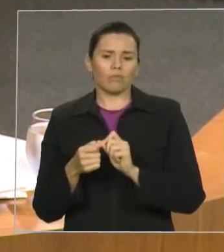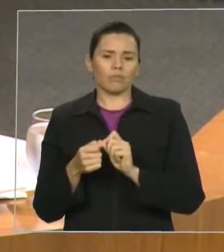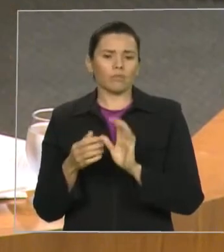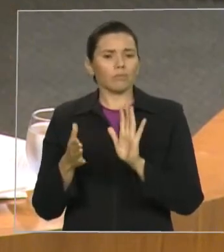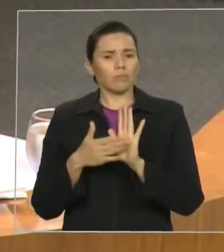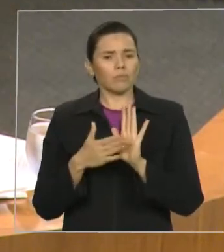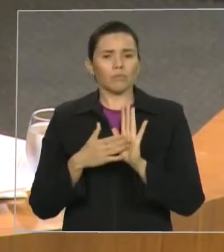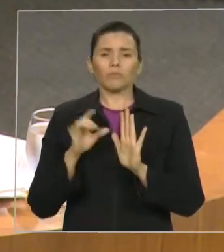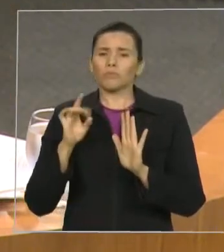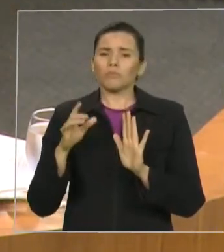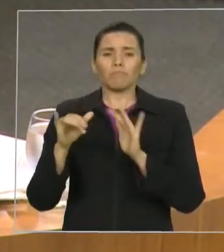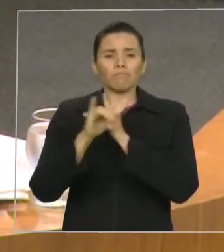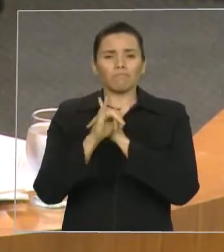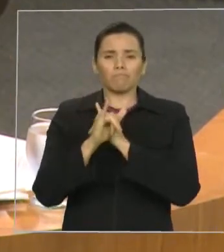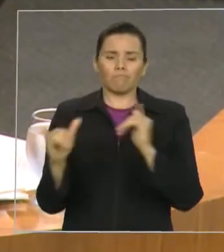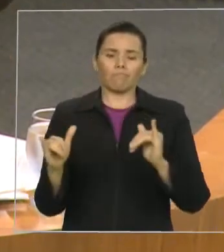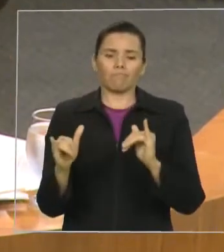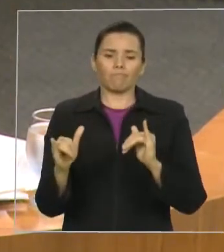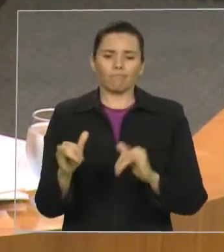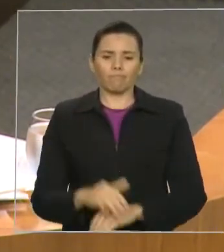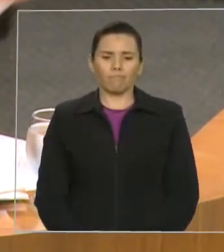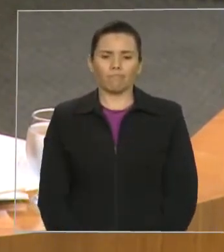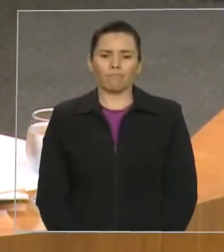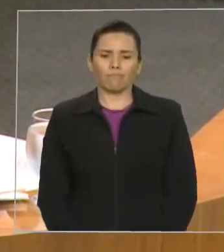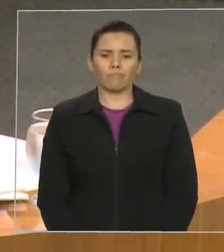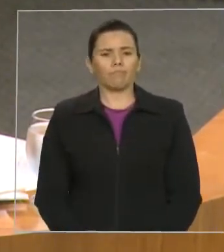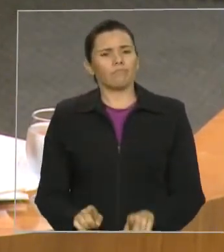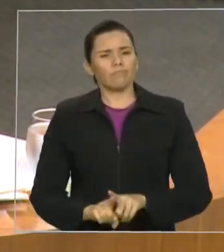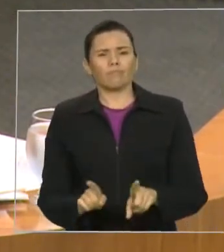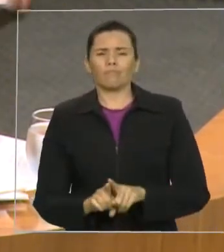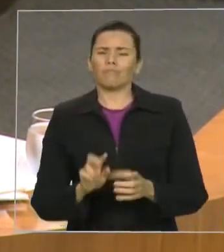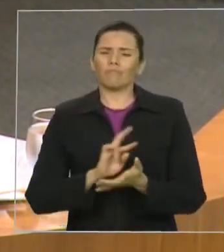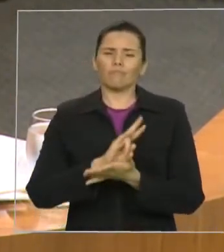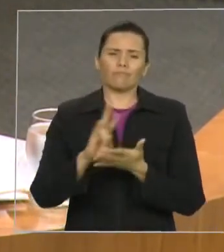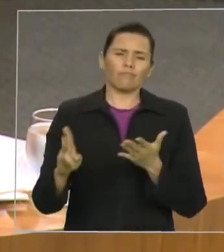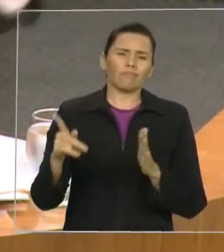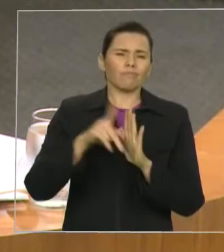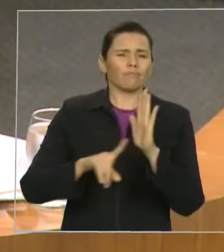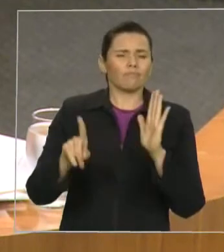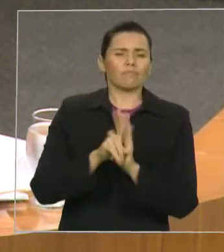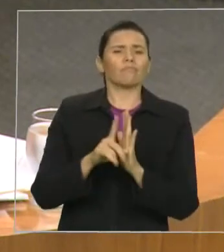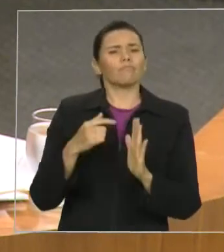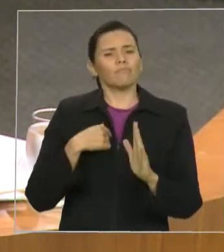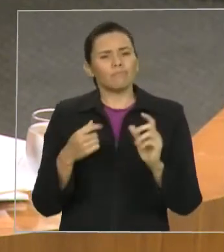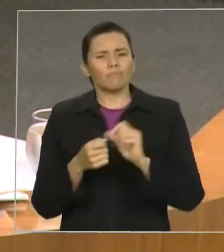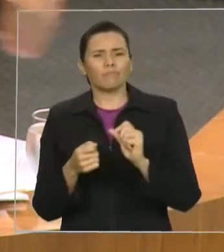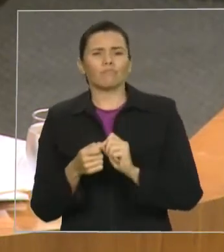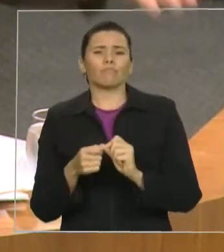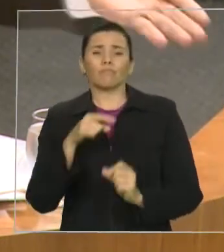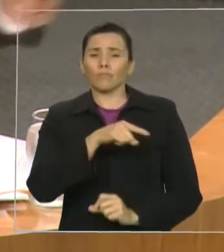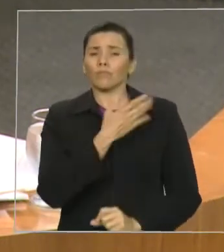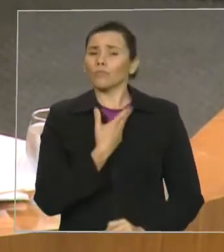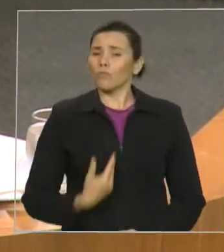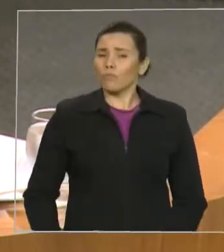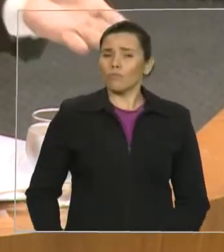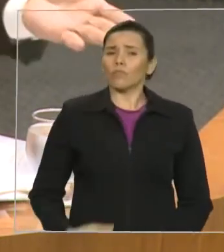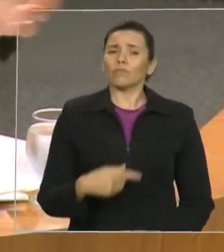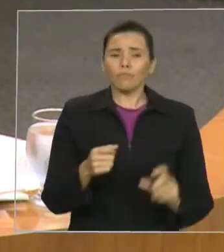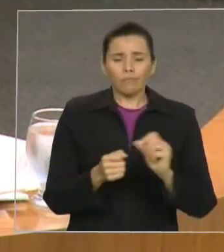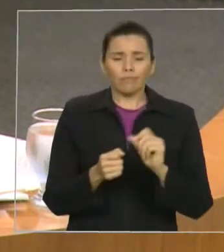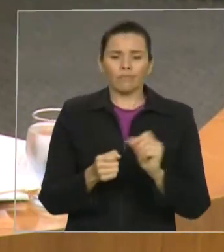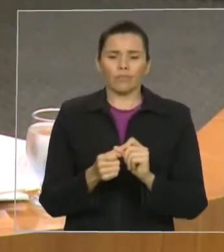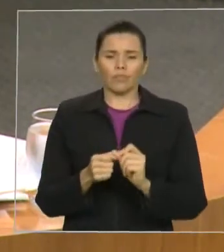Só destaquei. Assim como muitos outros projetos nossos que foram implantados pelo governo do Estado, como Sim Eu Posso